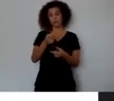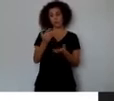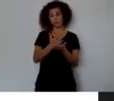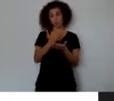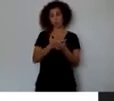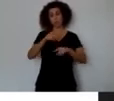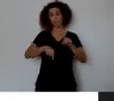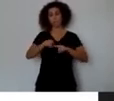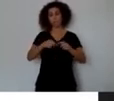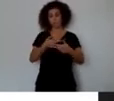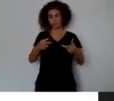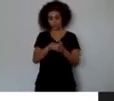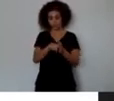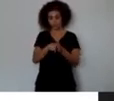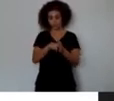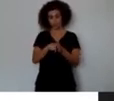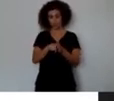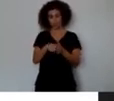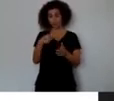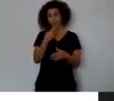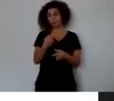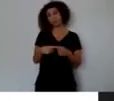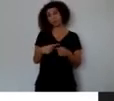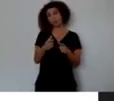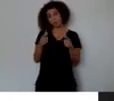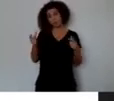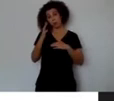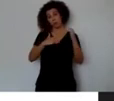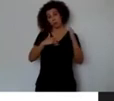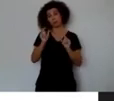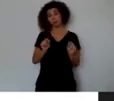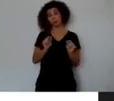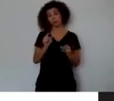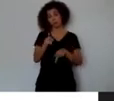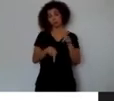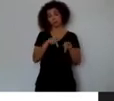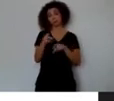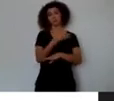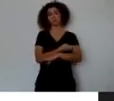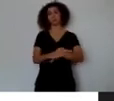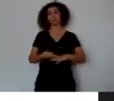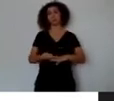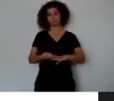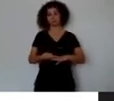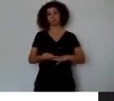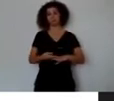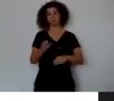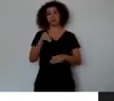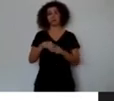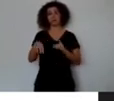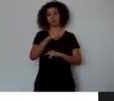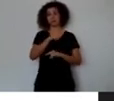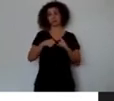a maioria dos profissionais são brancos. Então, ou seja, eles são brancos e estão inseridos em uma sociedade que entende isso como sendo